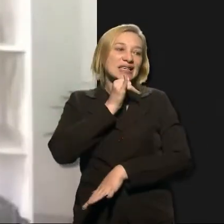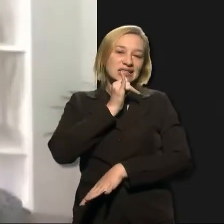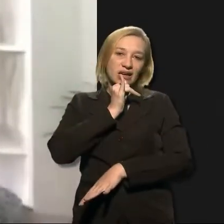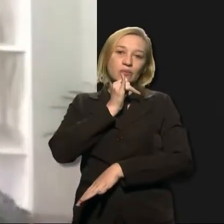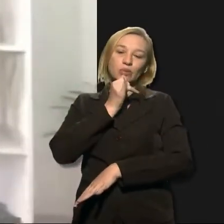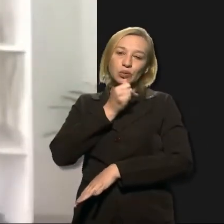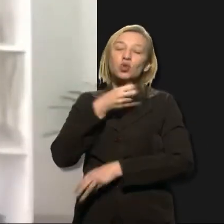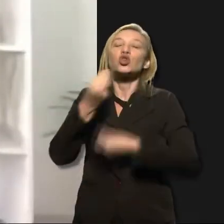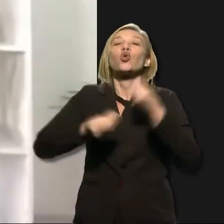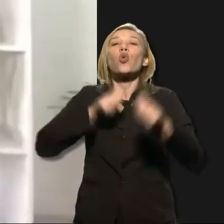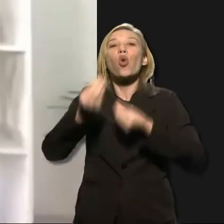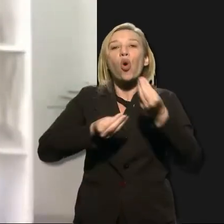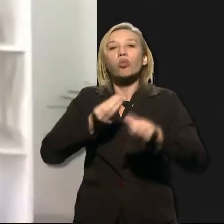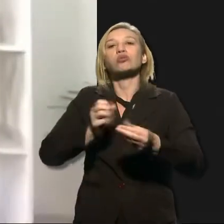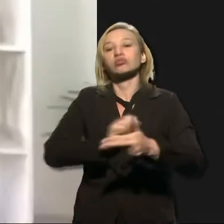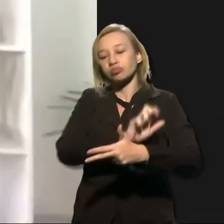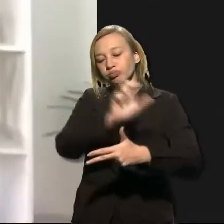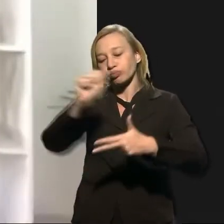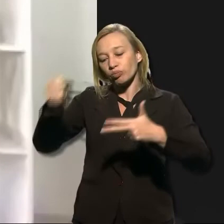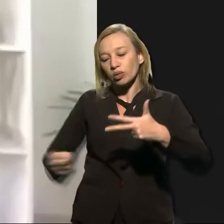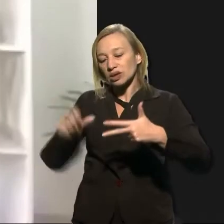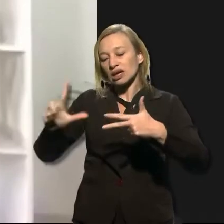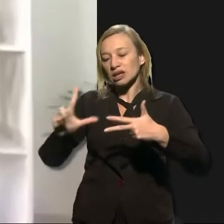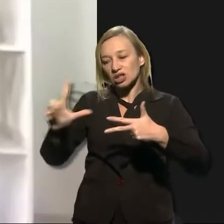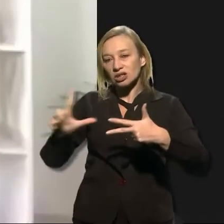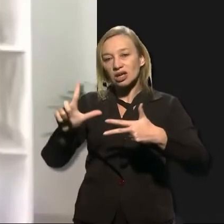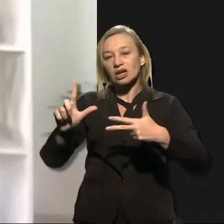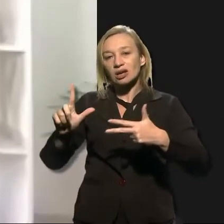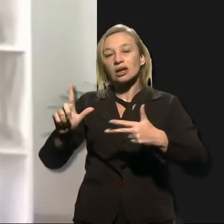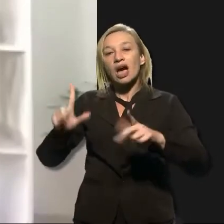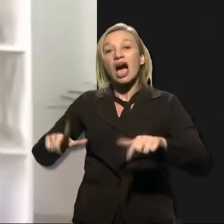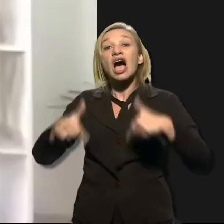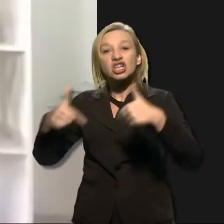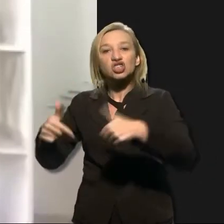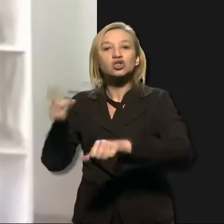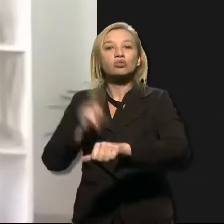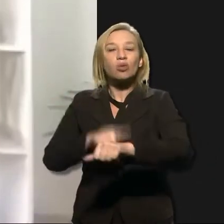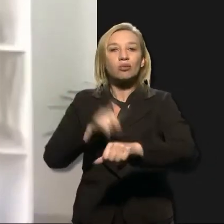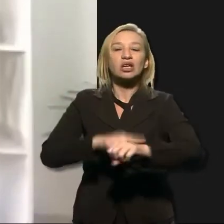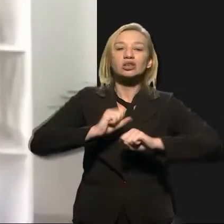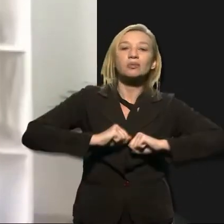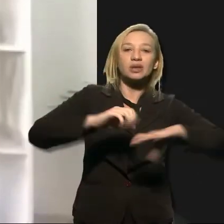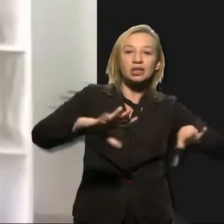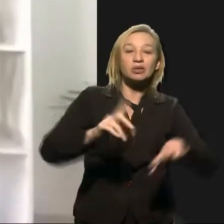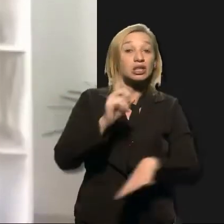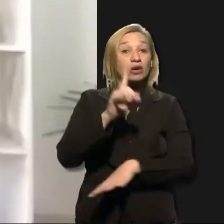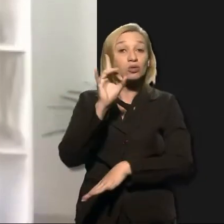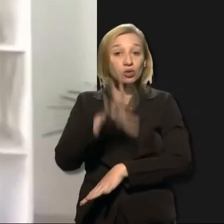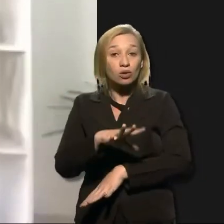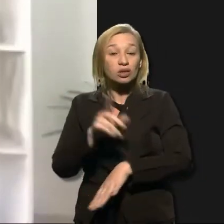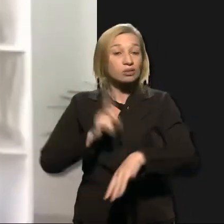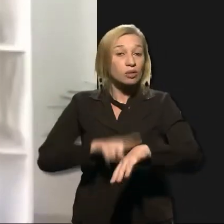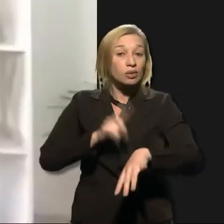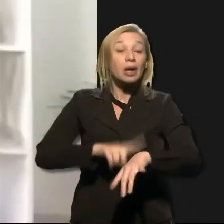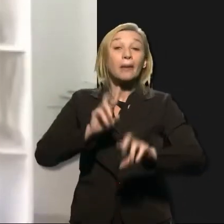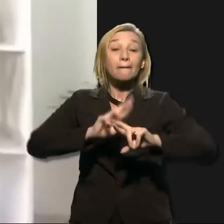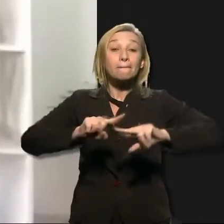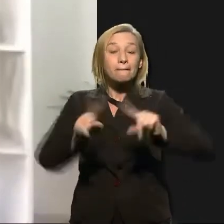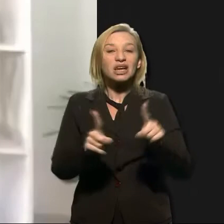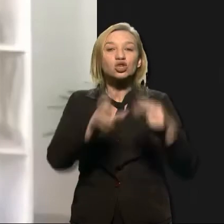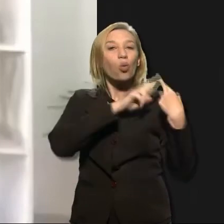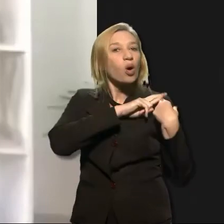se apresentou como grande exemplo de como o poder legislativo deve atuar no momento